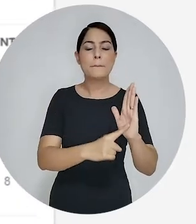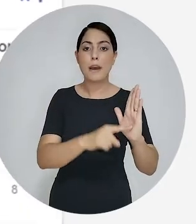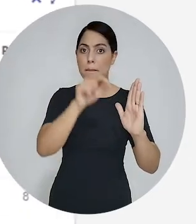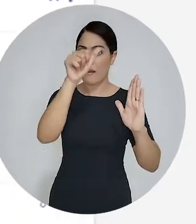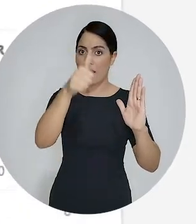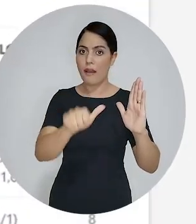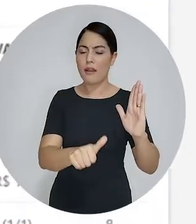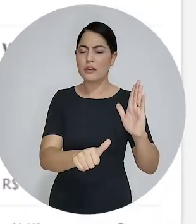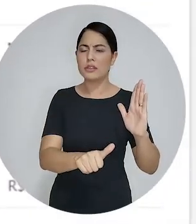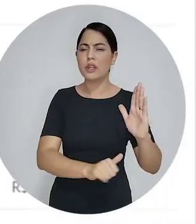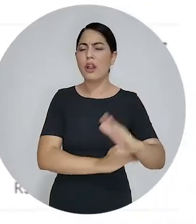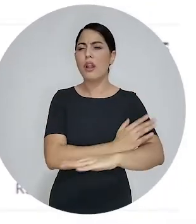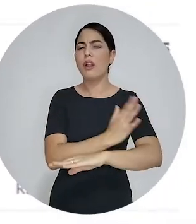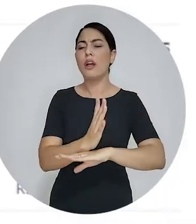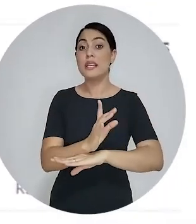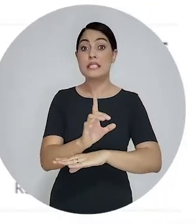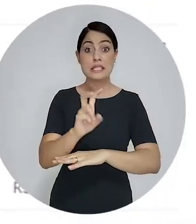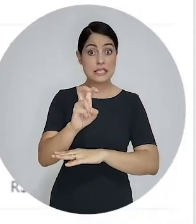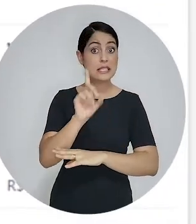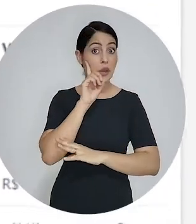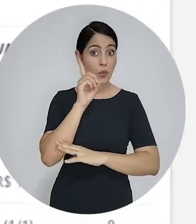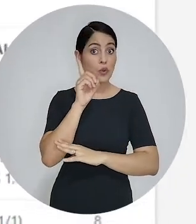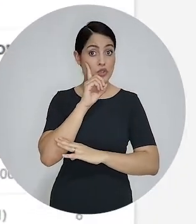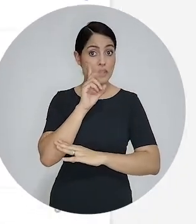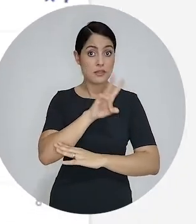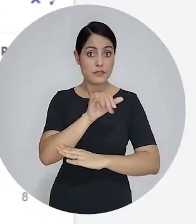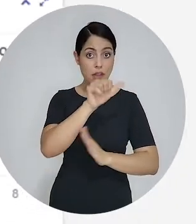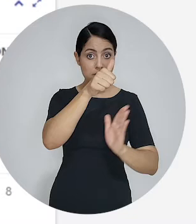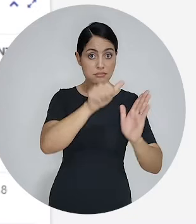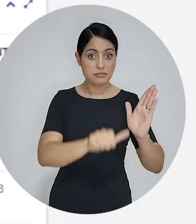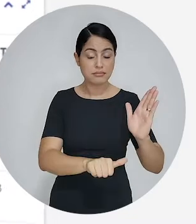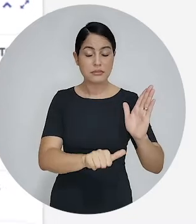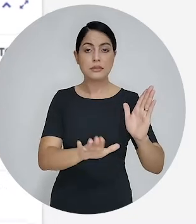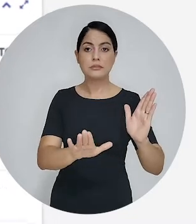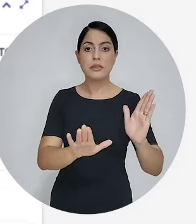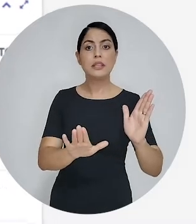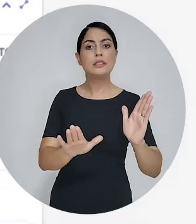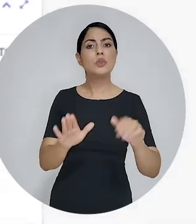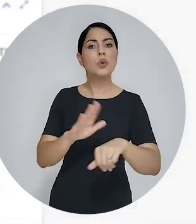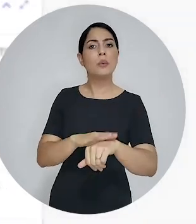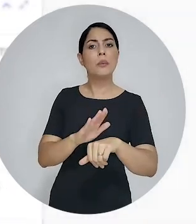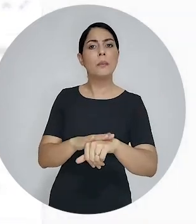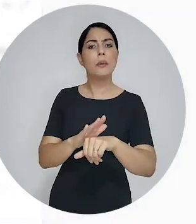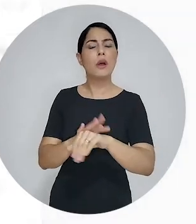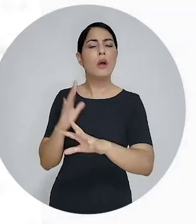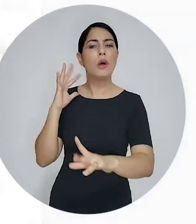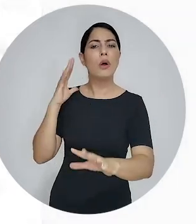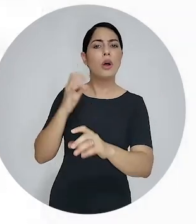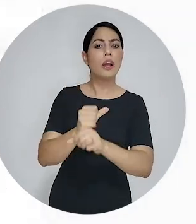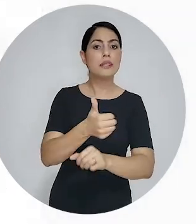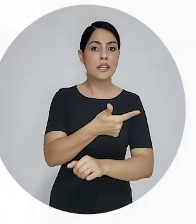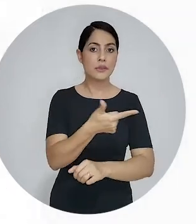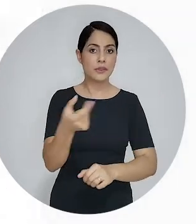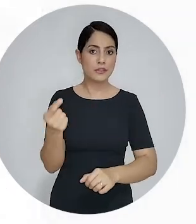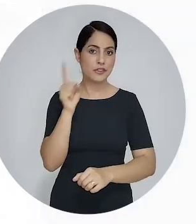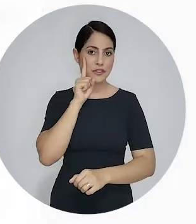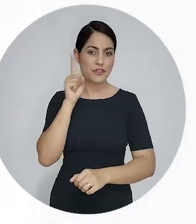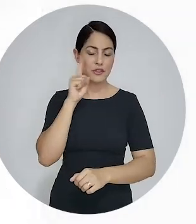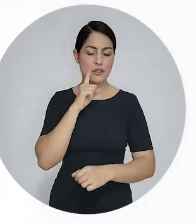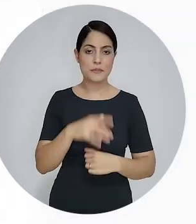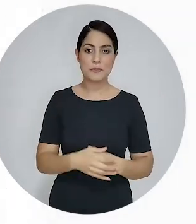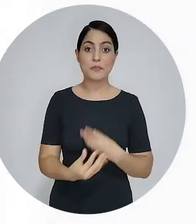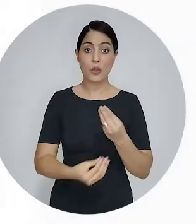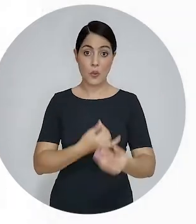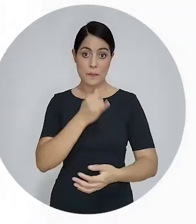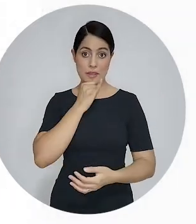sua conta como pontos pendentes em até 5 dias. Já a confirmação da transação será realizada em até